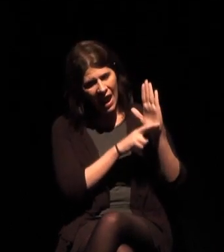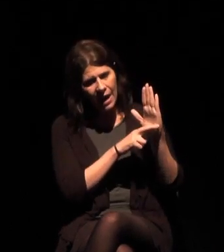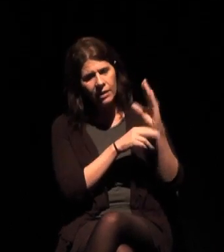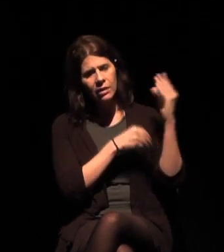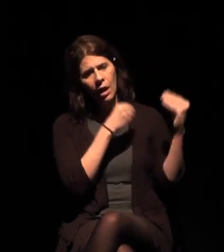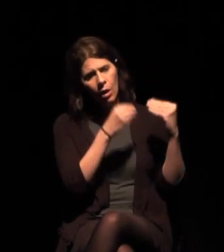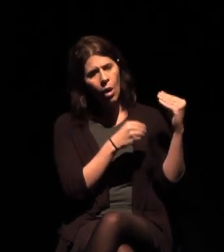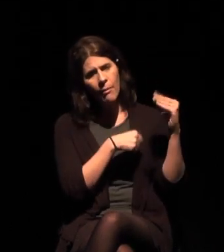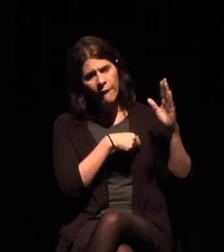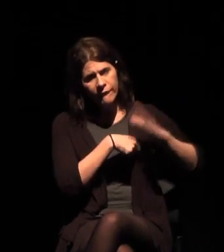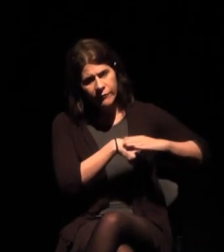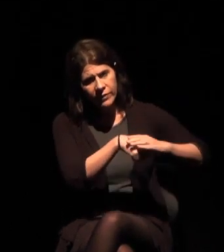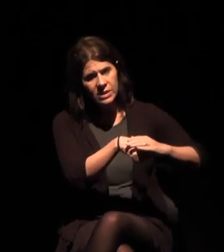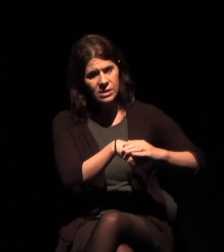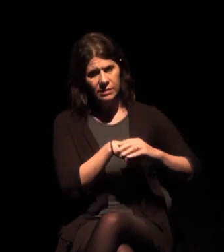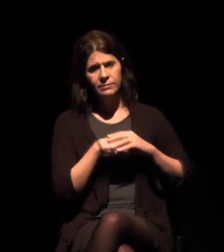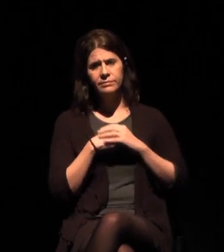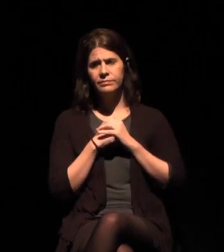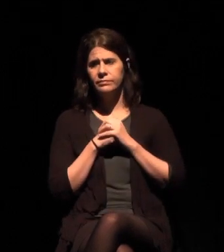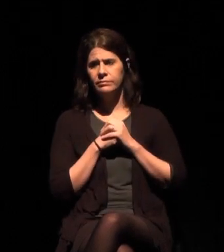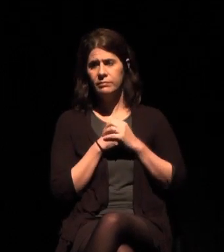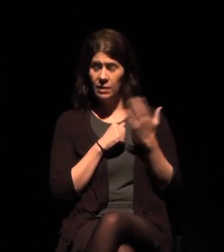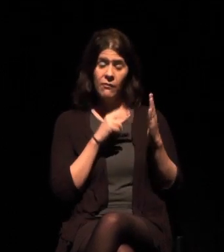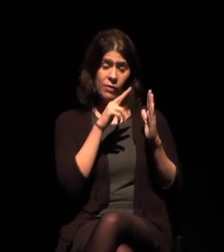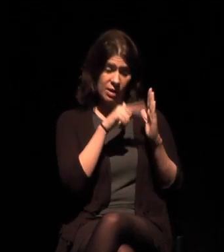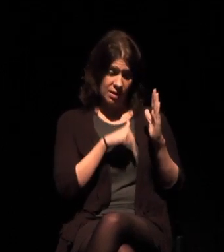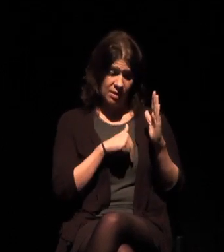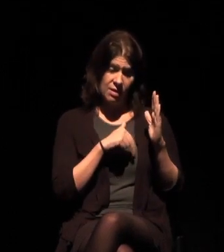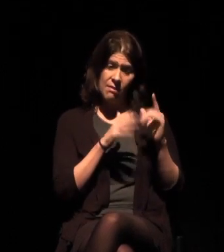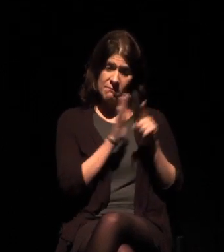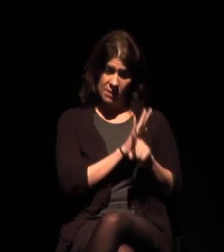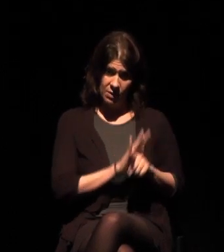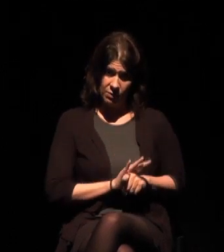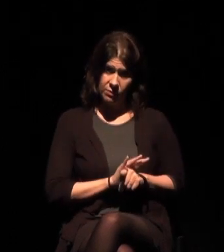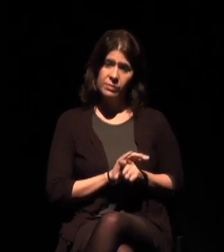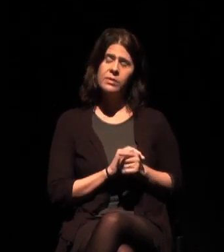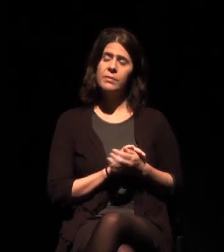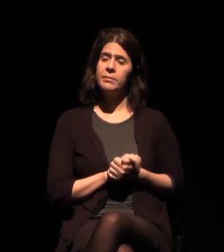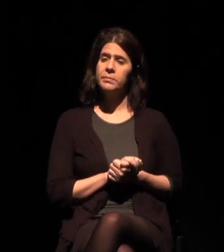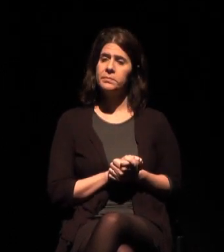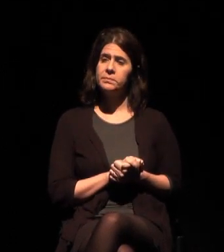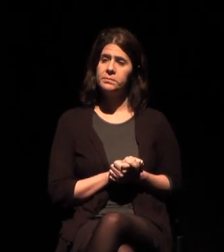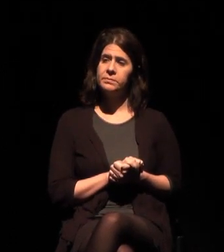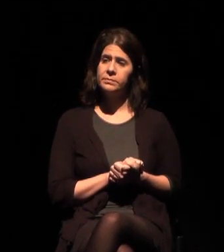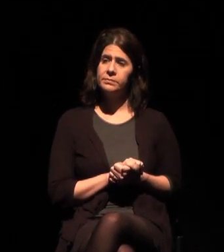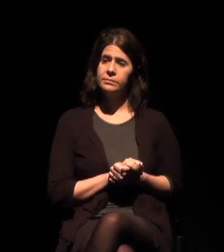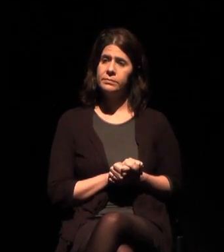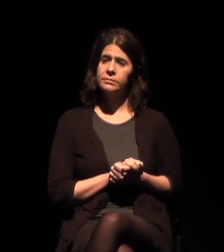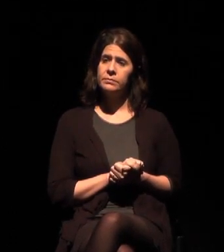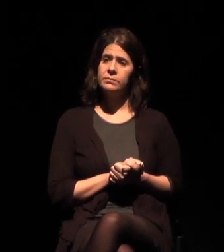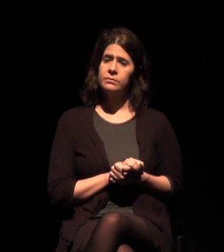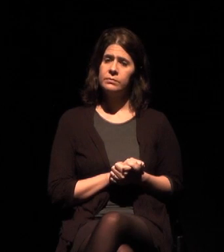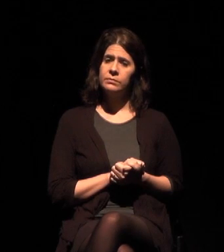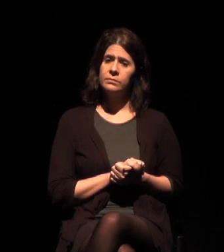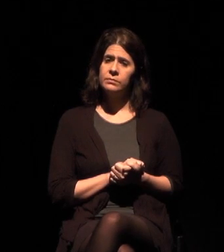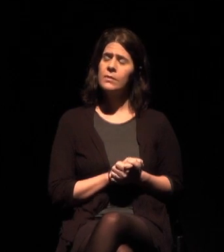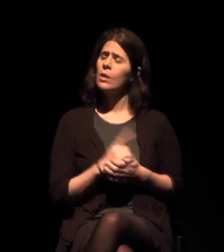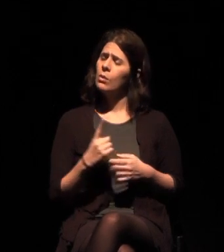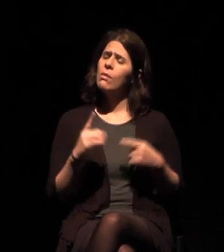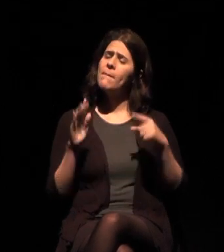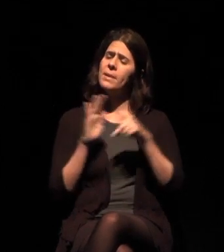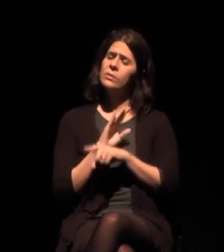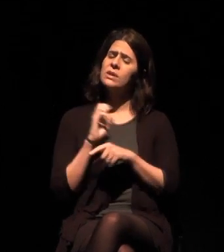fazê los zetas tanto vou ler as questões uma é desse quase dominante